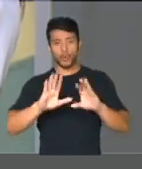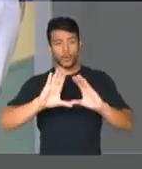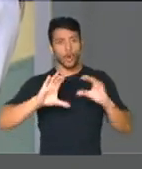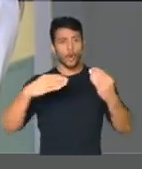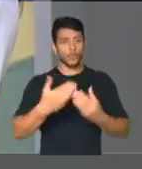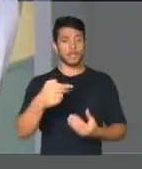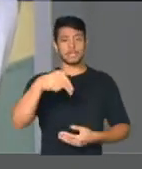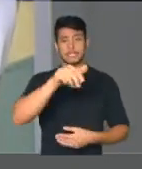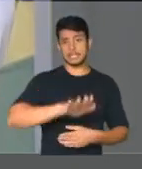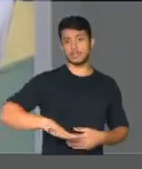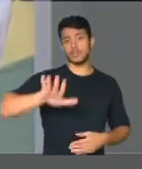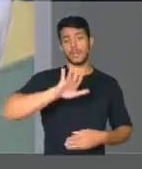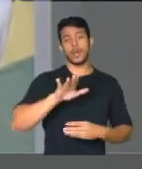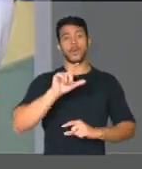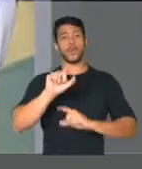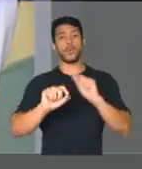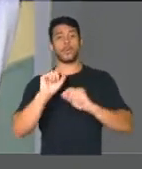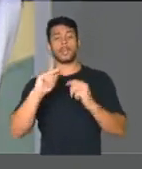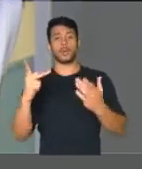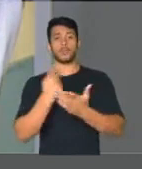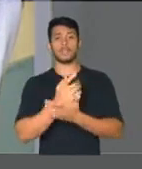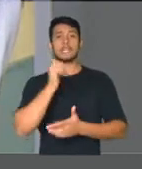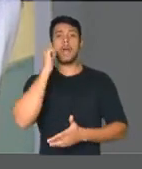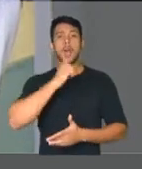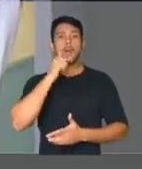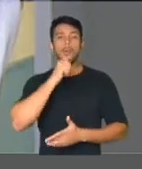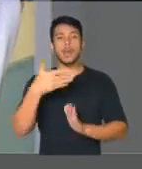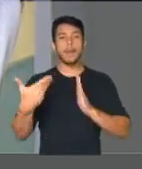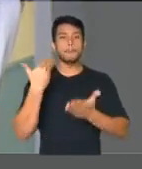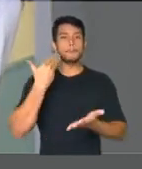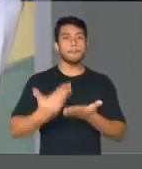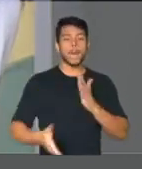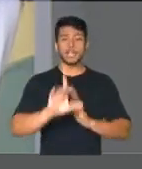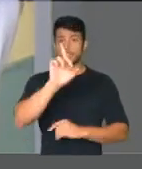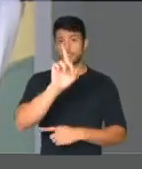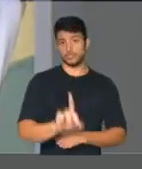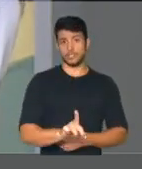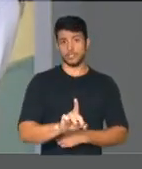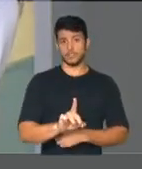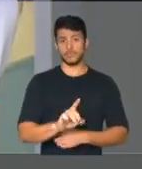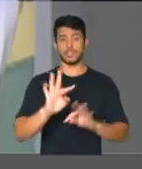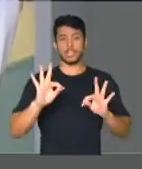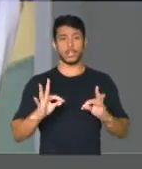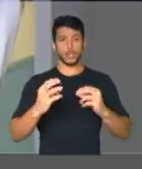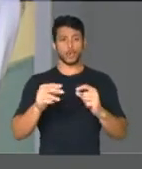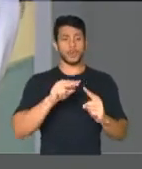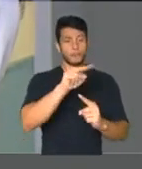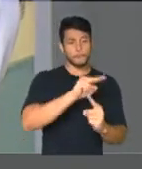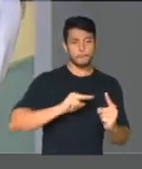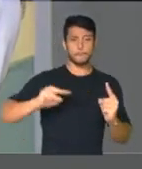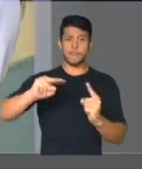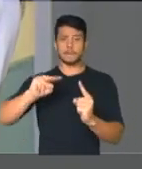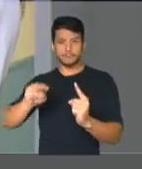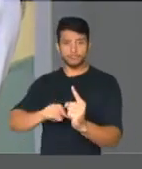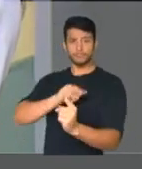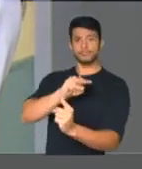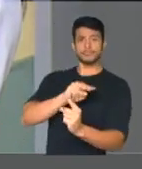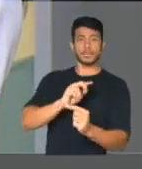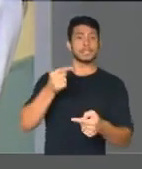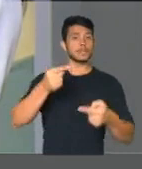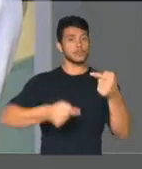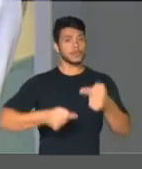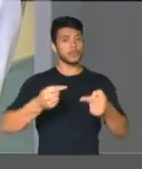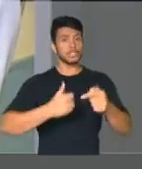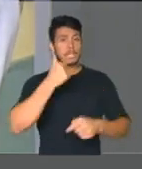aos direitos das mulheres sob diversas perspectivas. Desta forma, discutir a situação de